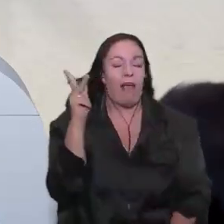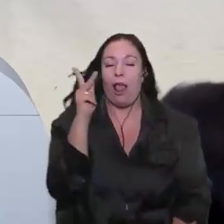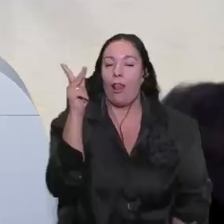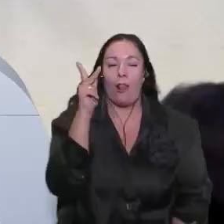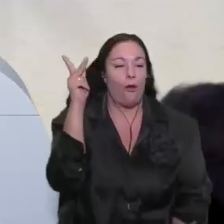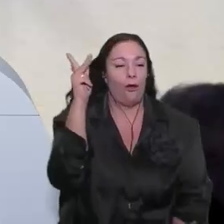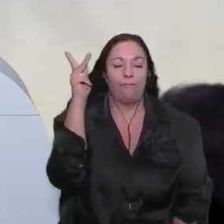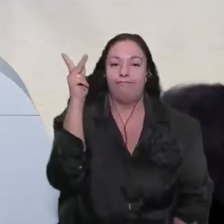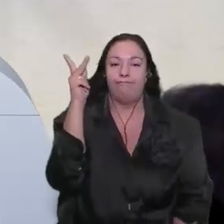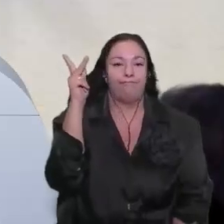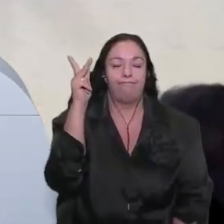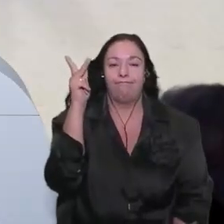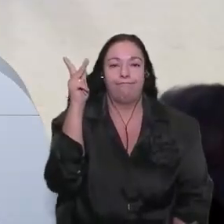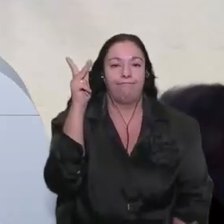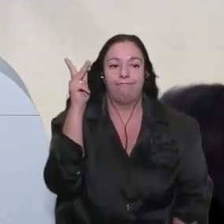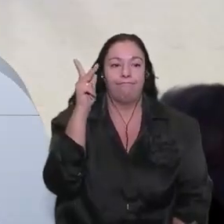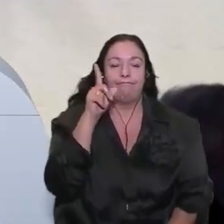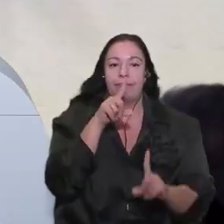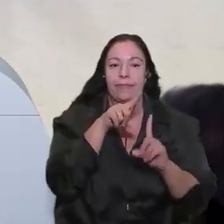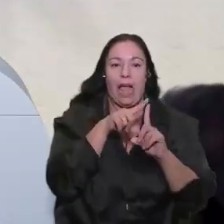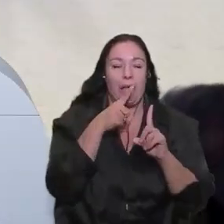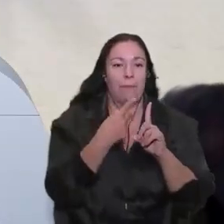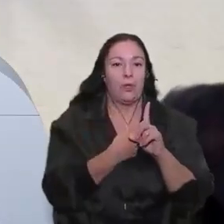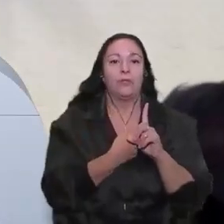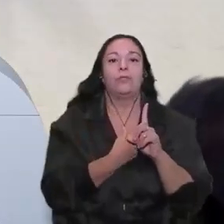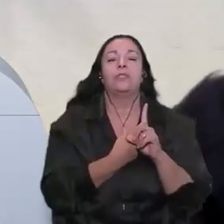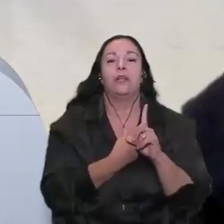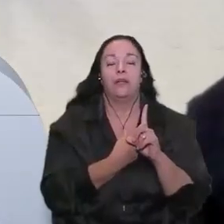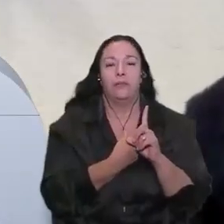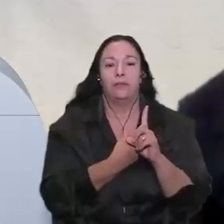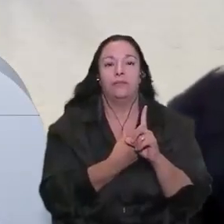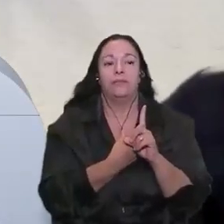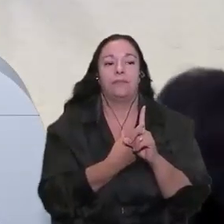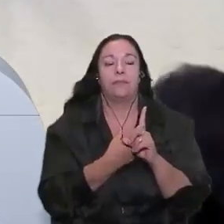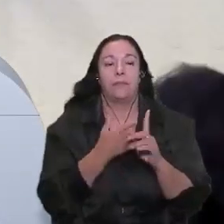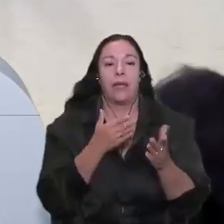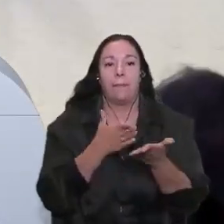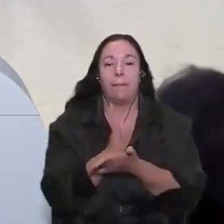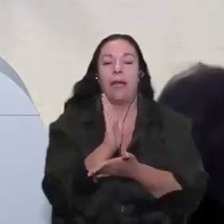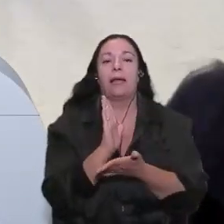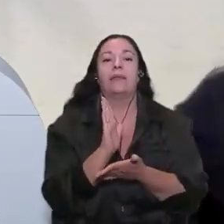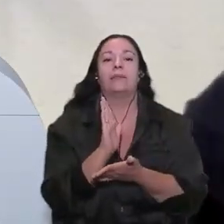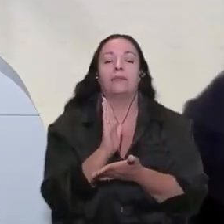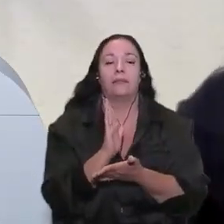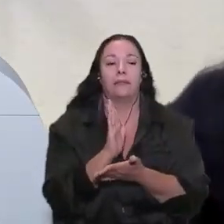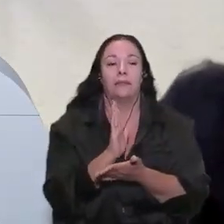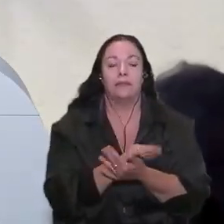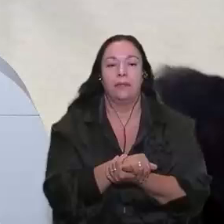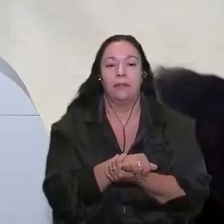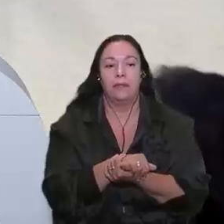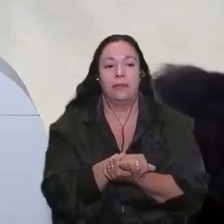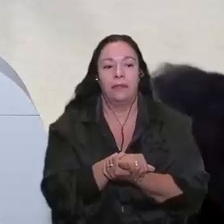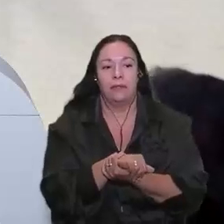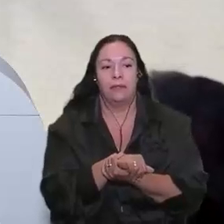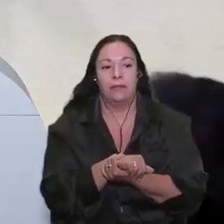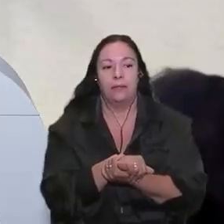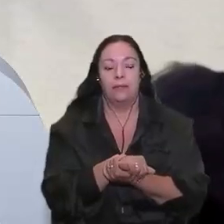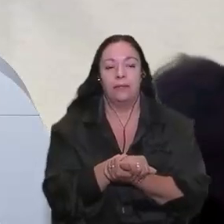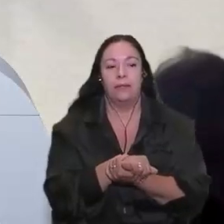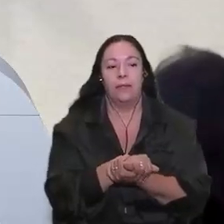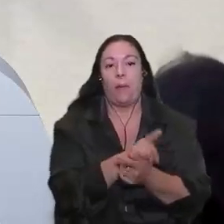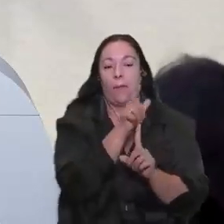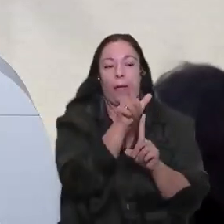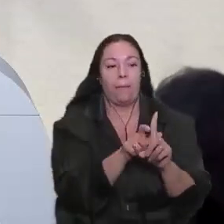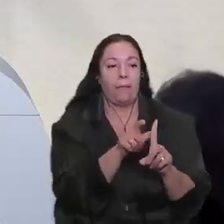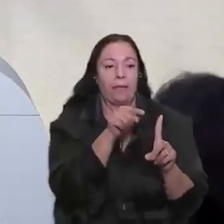a função social da reprodução, né? E que, a partir daí, passa a ser tratada como refúgio, né? Como alguém